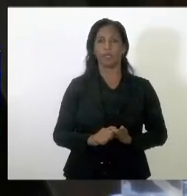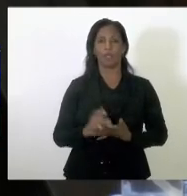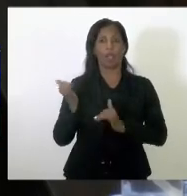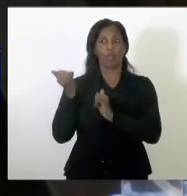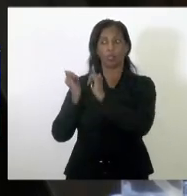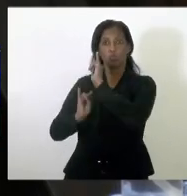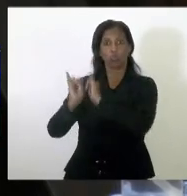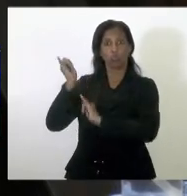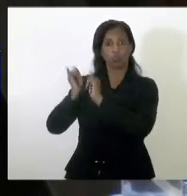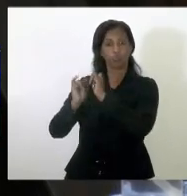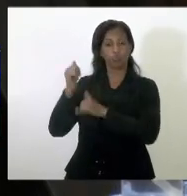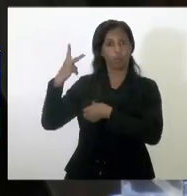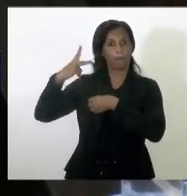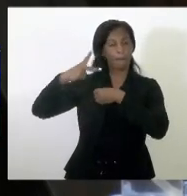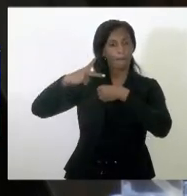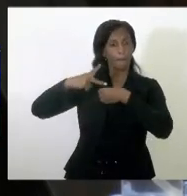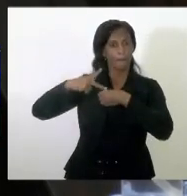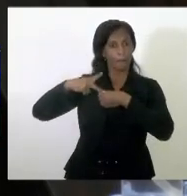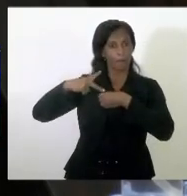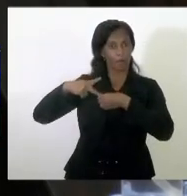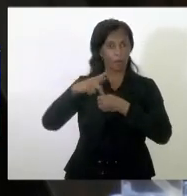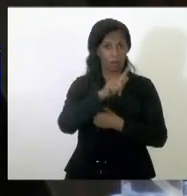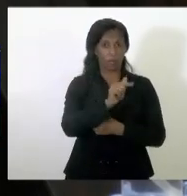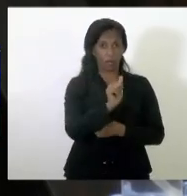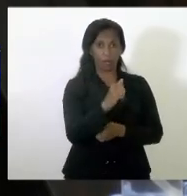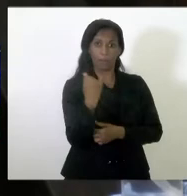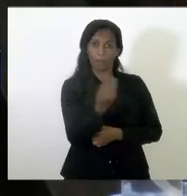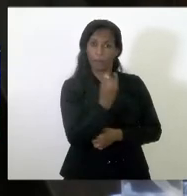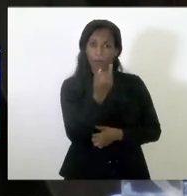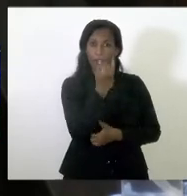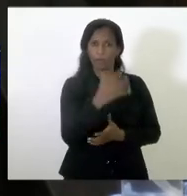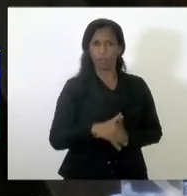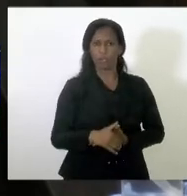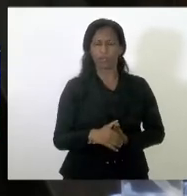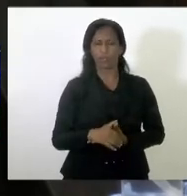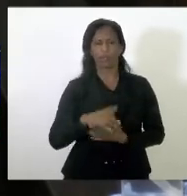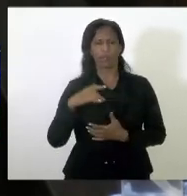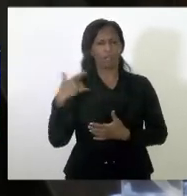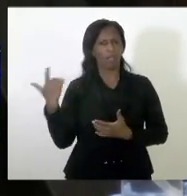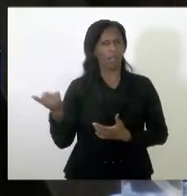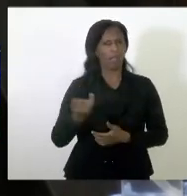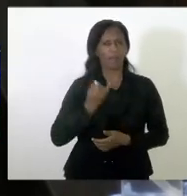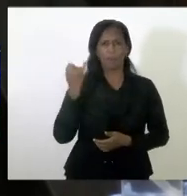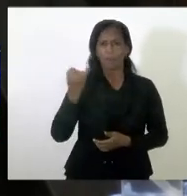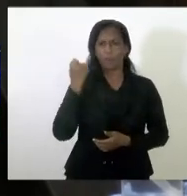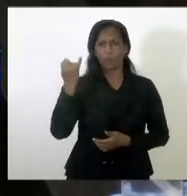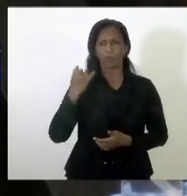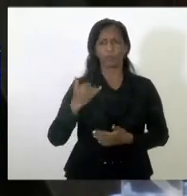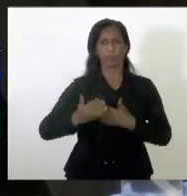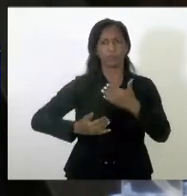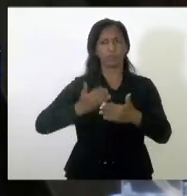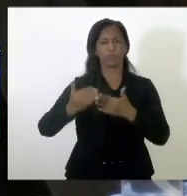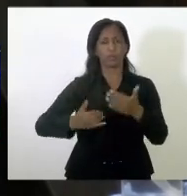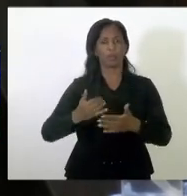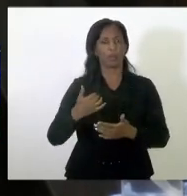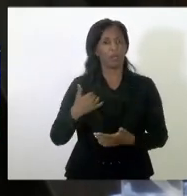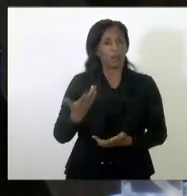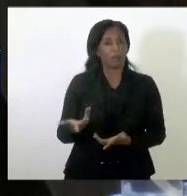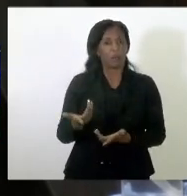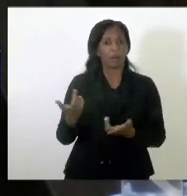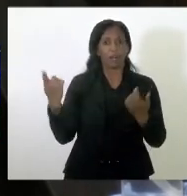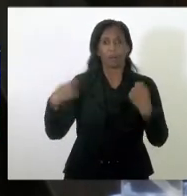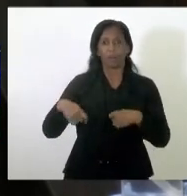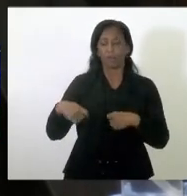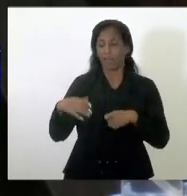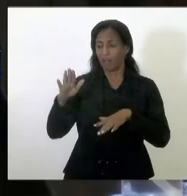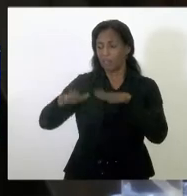do petróleo e do gás é muito importante. É uma cadeia muito importante, será importante por algum tempo. Mas temos que nos livrar da dependência dela